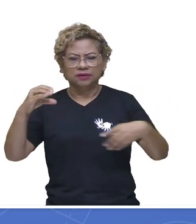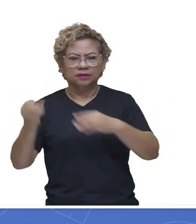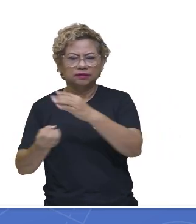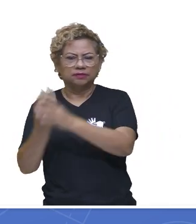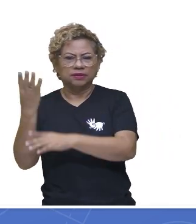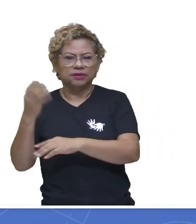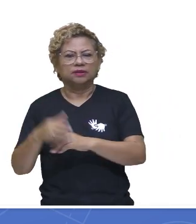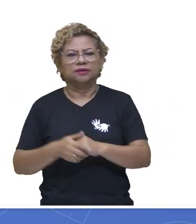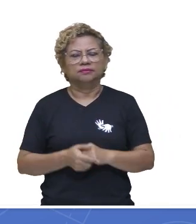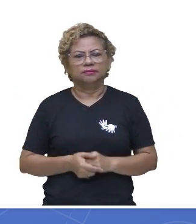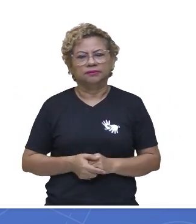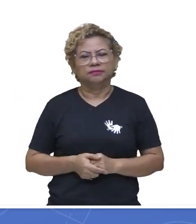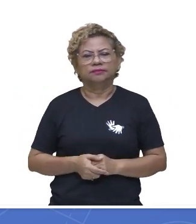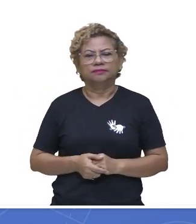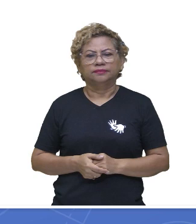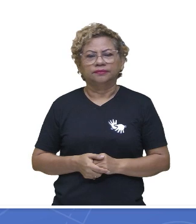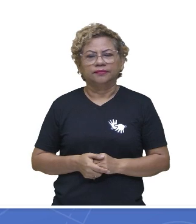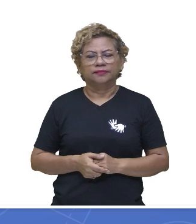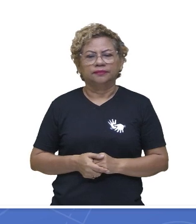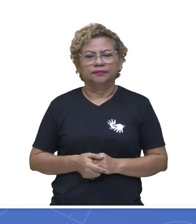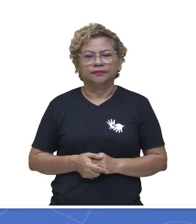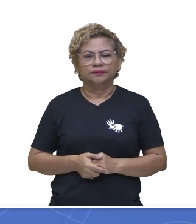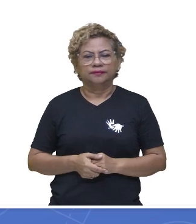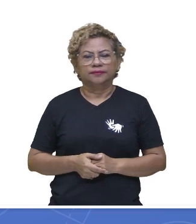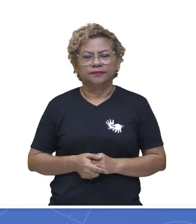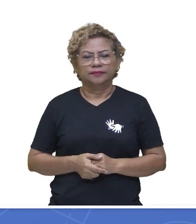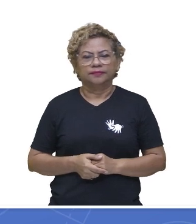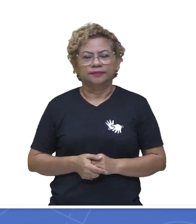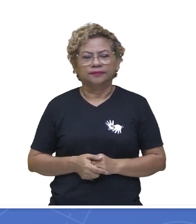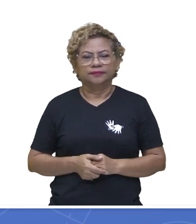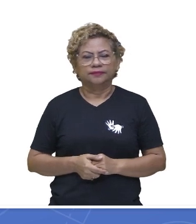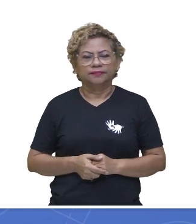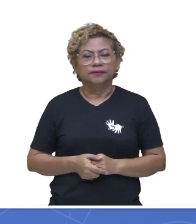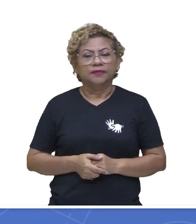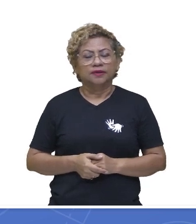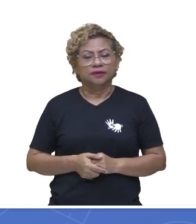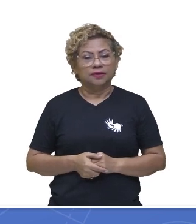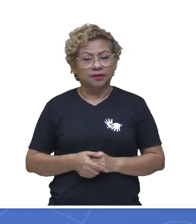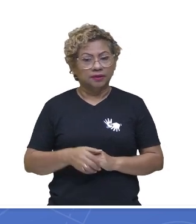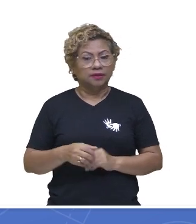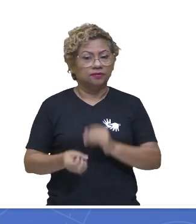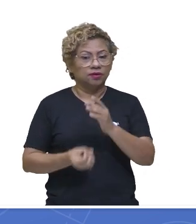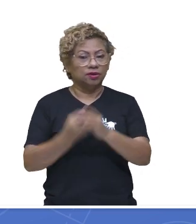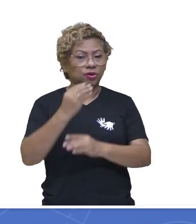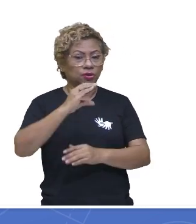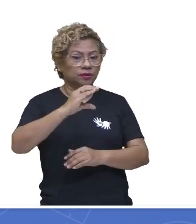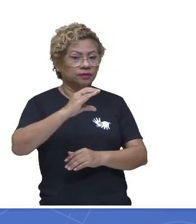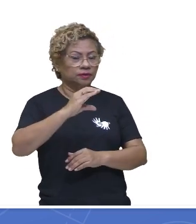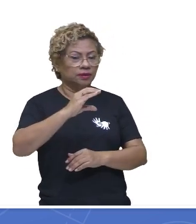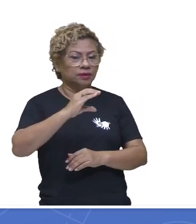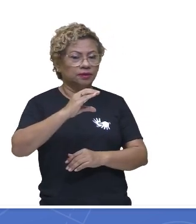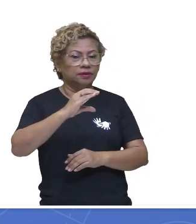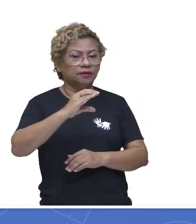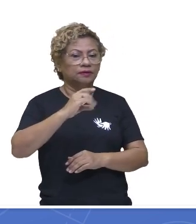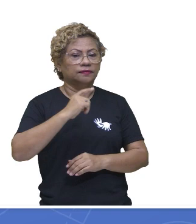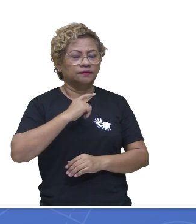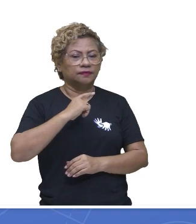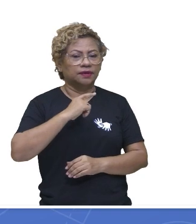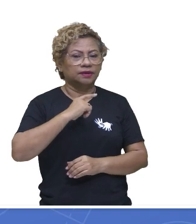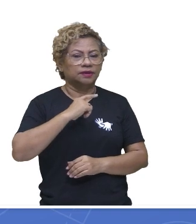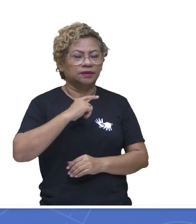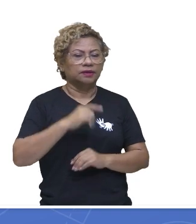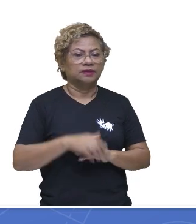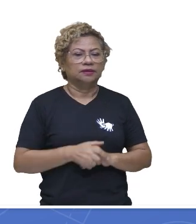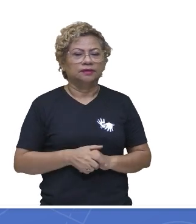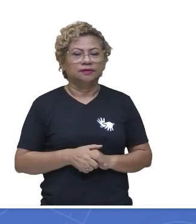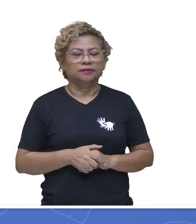final, tá? Então você vai ter aqui uma matriz do tipo C. Vejam, matriz do tipo C será uma matriz, vamos melhorar essa letra